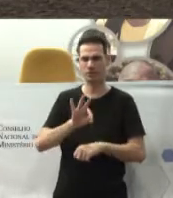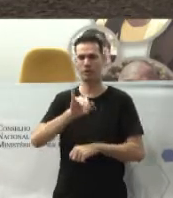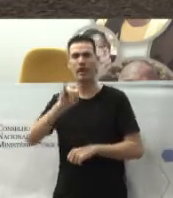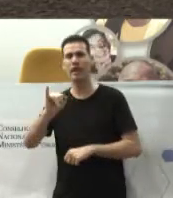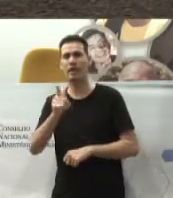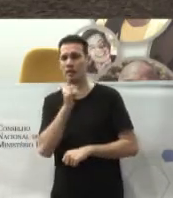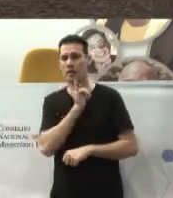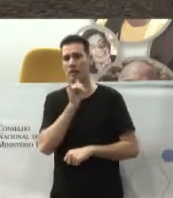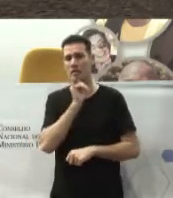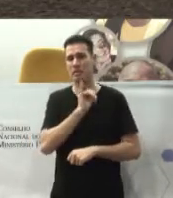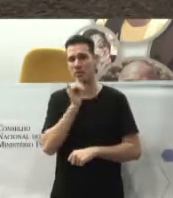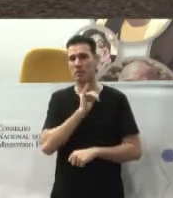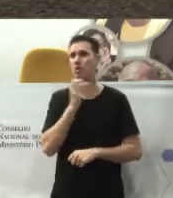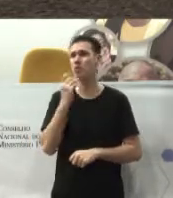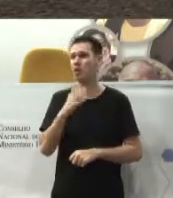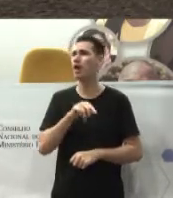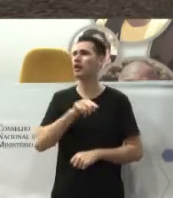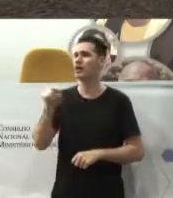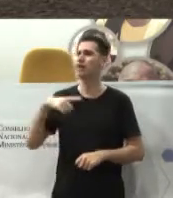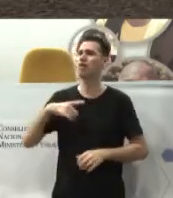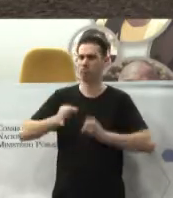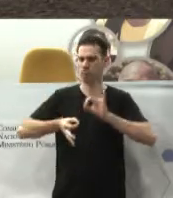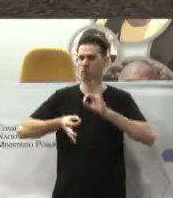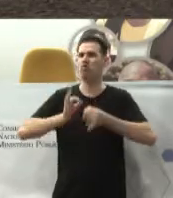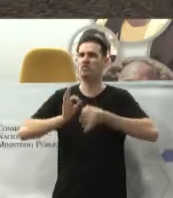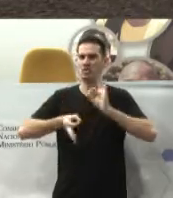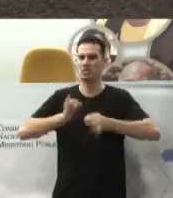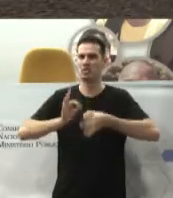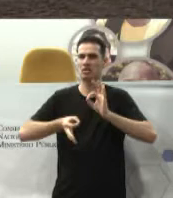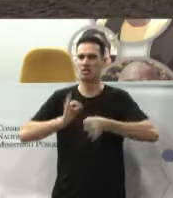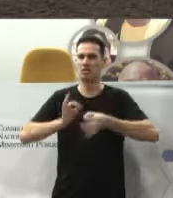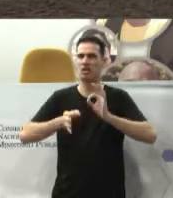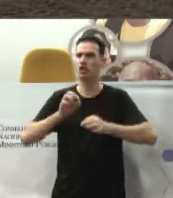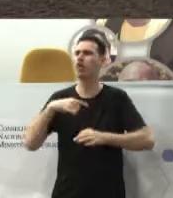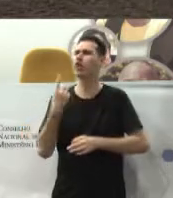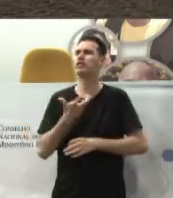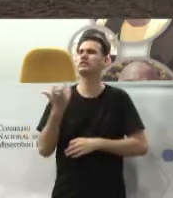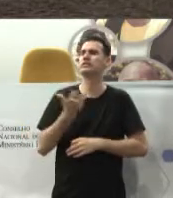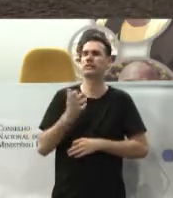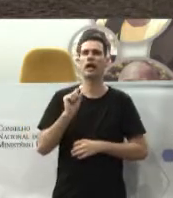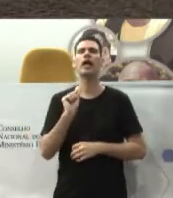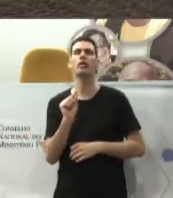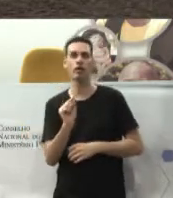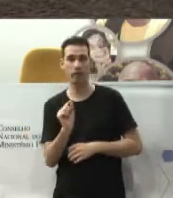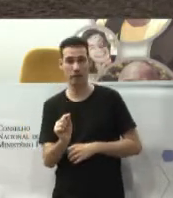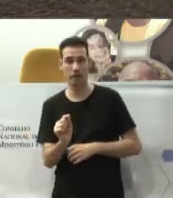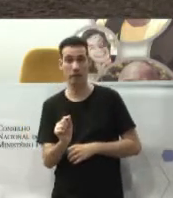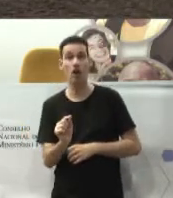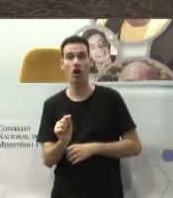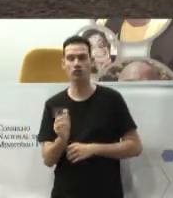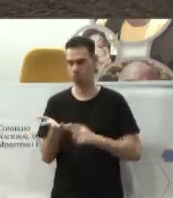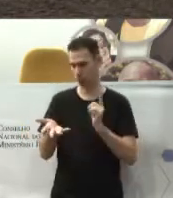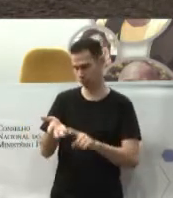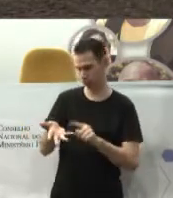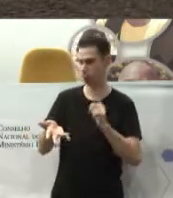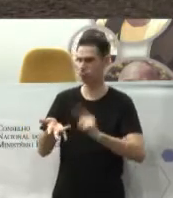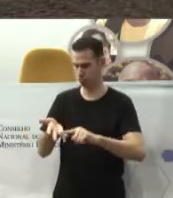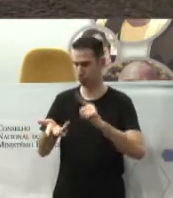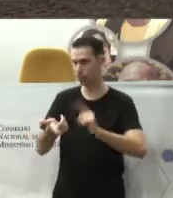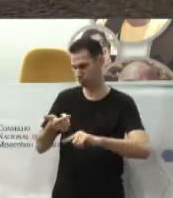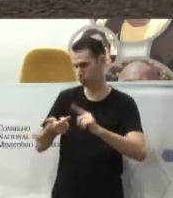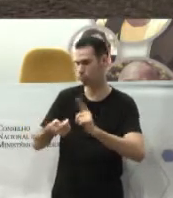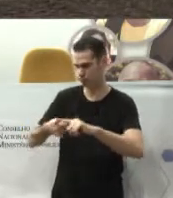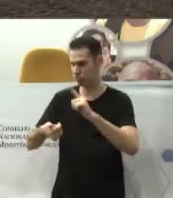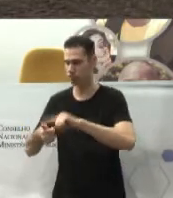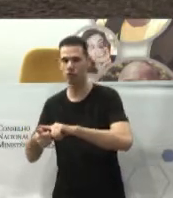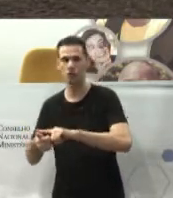Então, esse seria um bom evento. Vamos fazer uma oficina para discutir o seguinte: o que queremos na saúde? Queremos tudo isso aqui, essa é a nossa cesta.